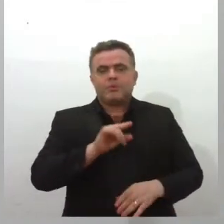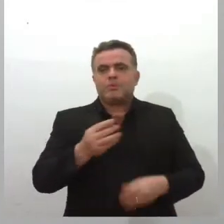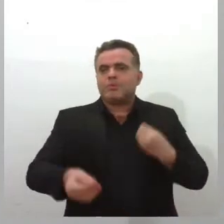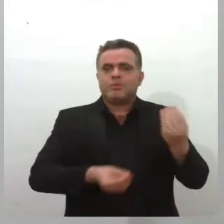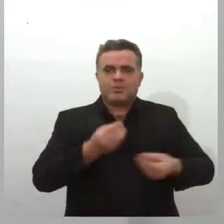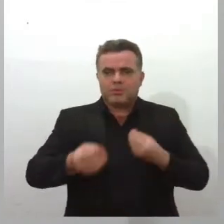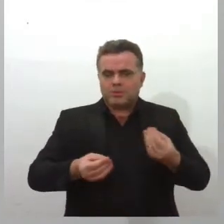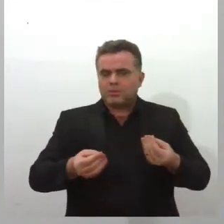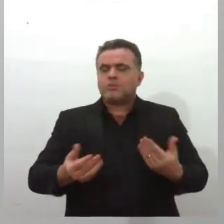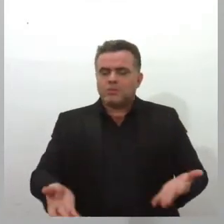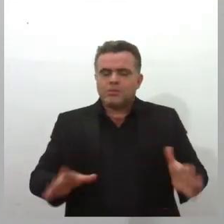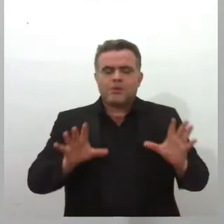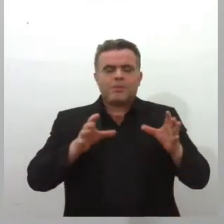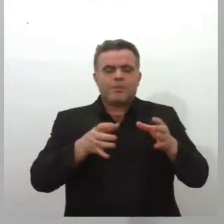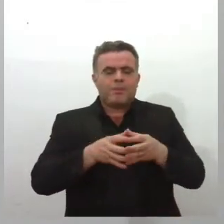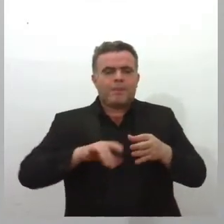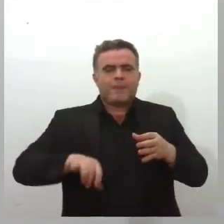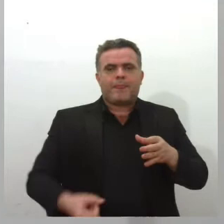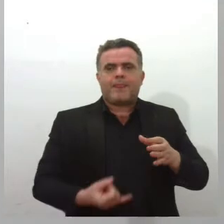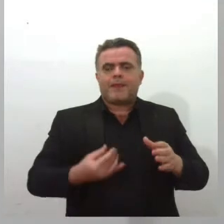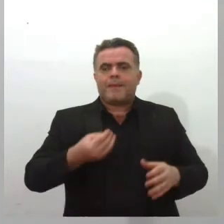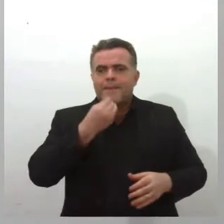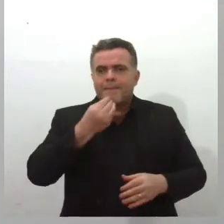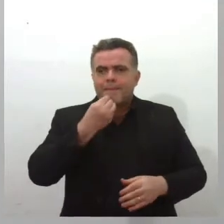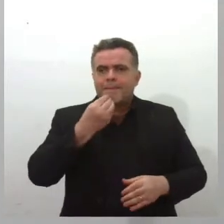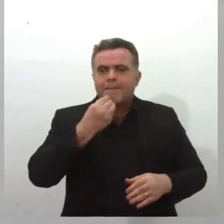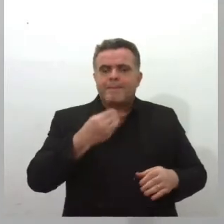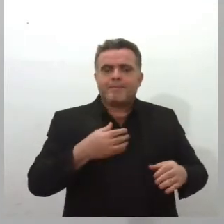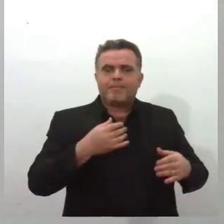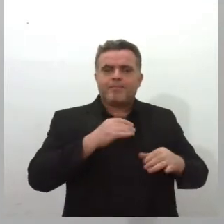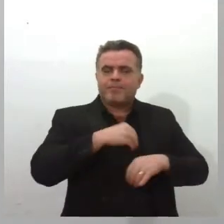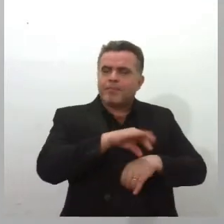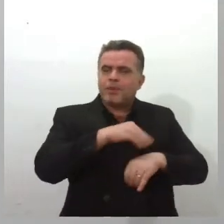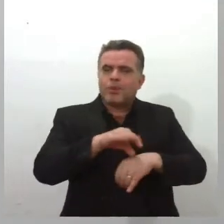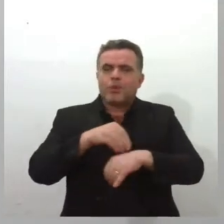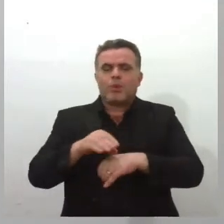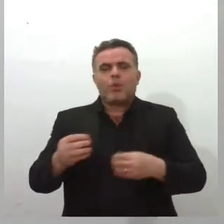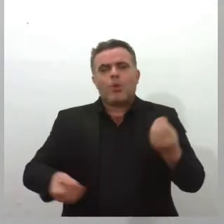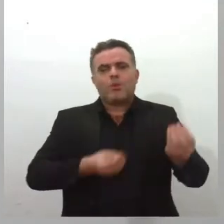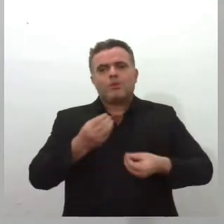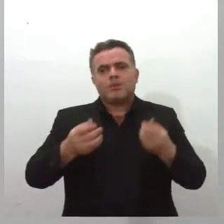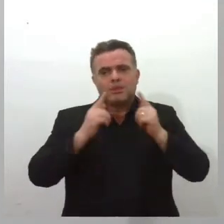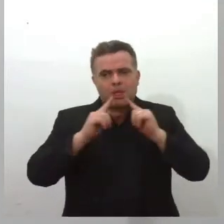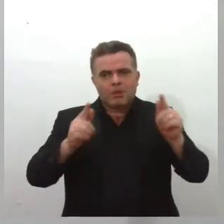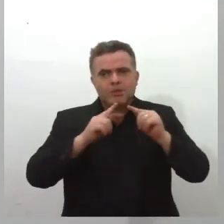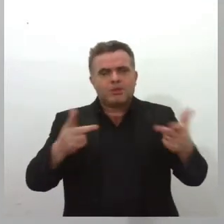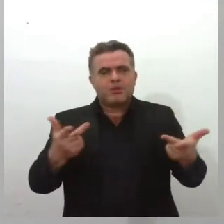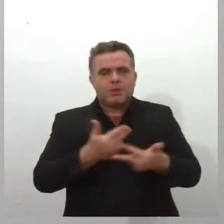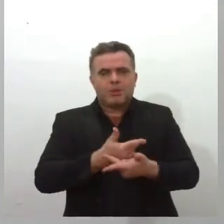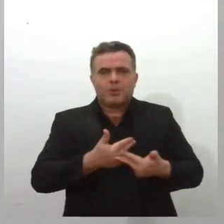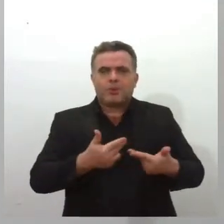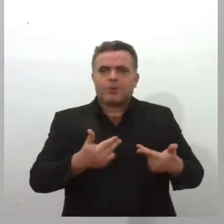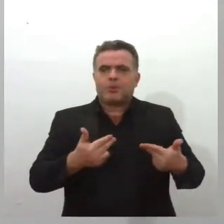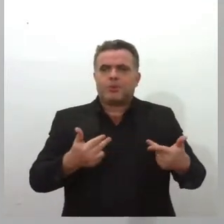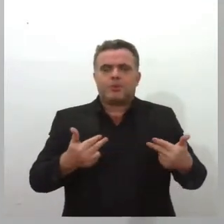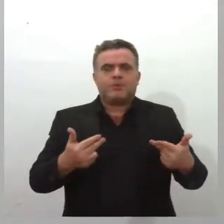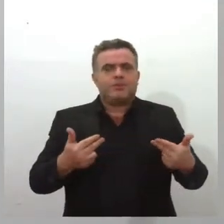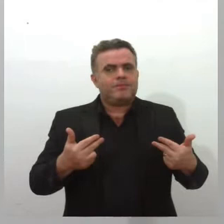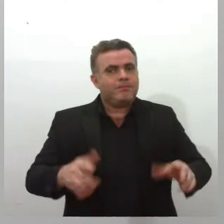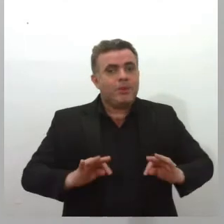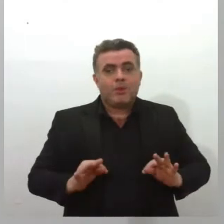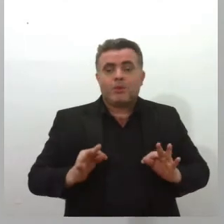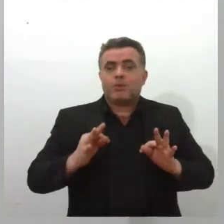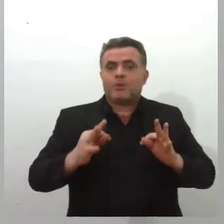também aproveitará a oportunidade para informar como denunciar casos de maus tratos, né, dando toda a